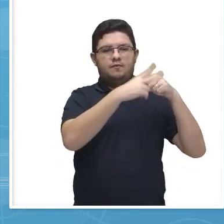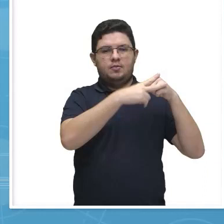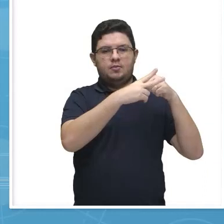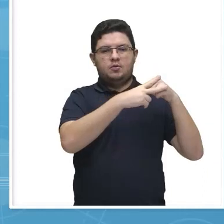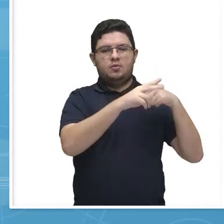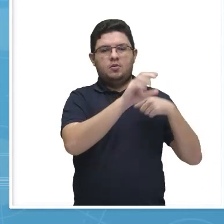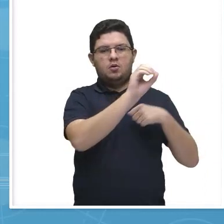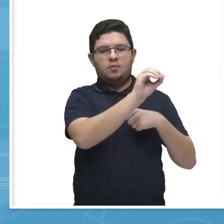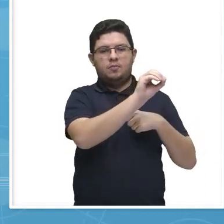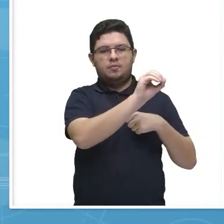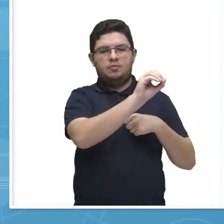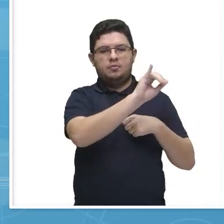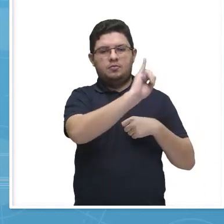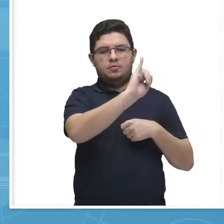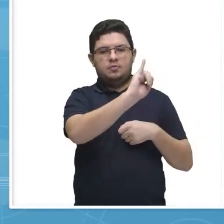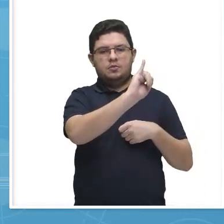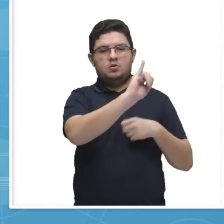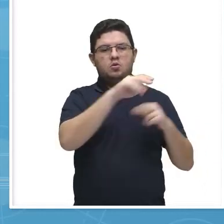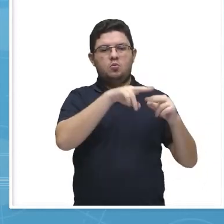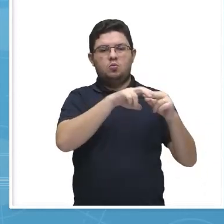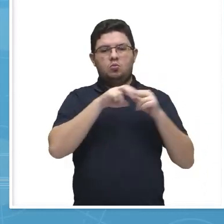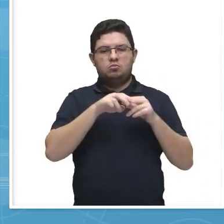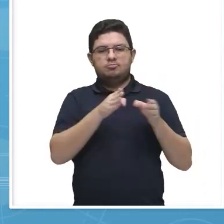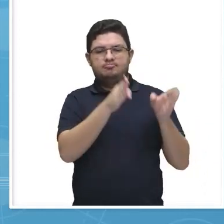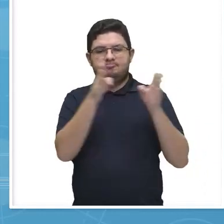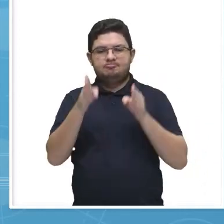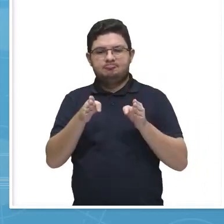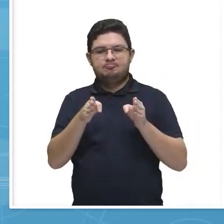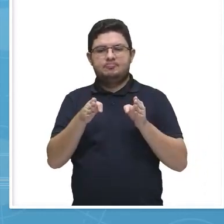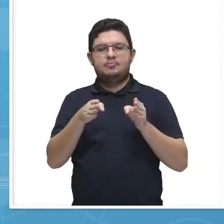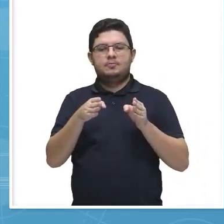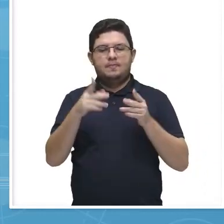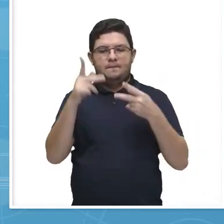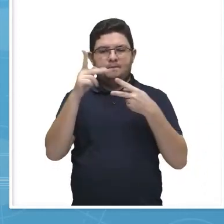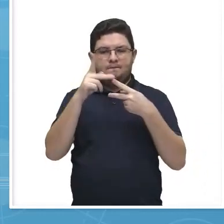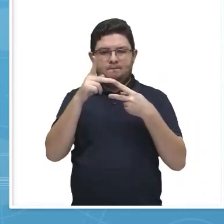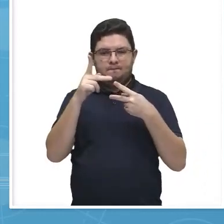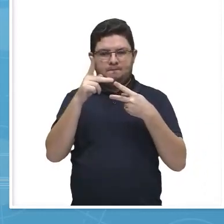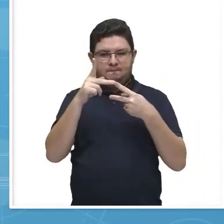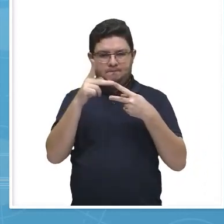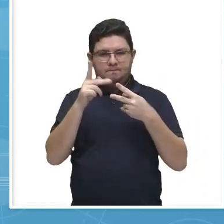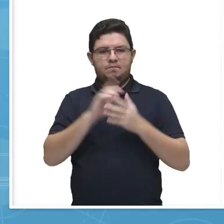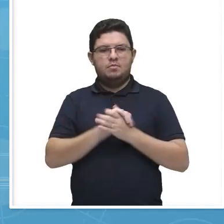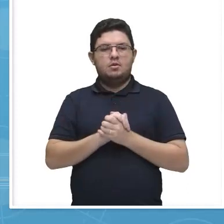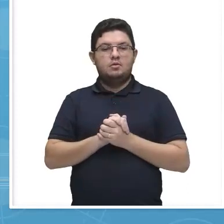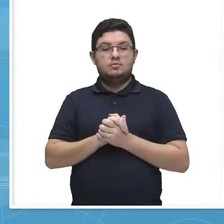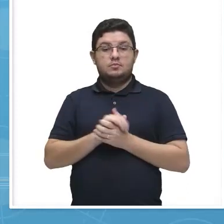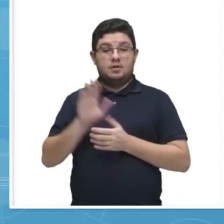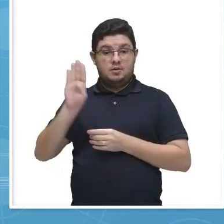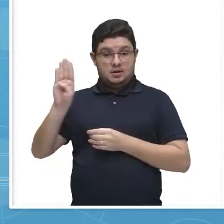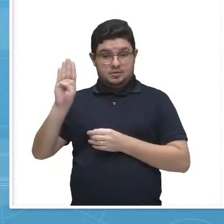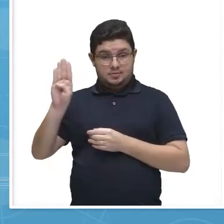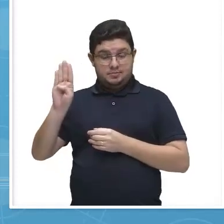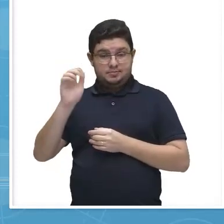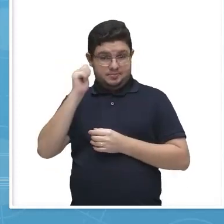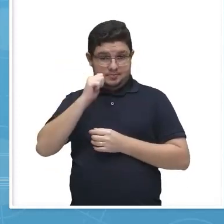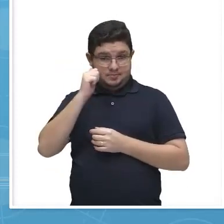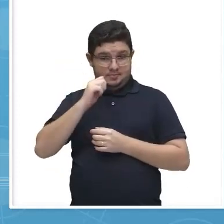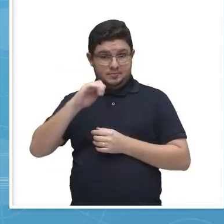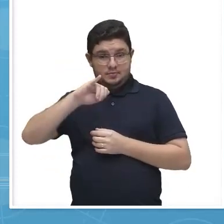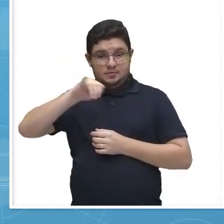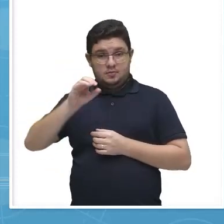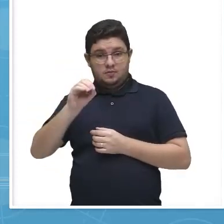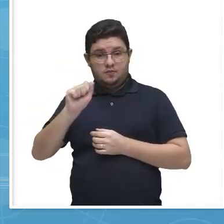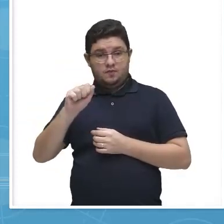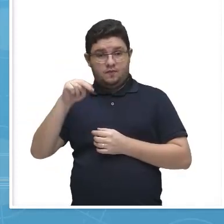Por que indireto? Por conta da preposição. Joana, sujeito, concordou,